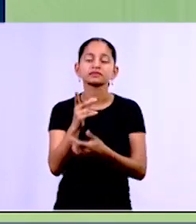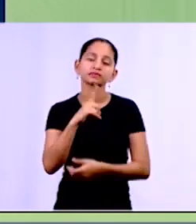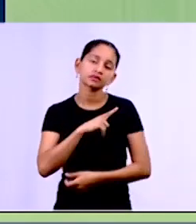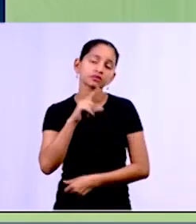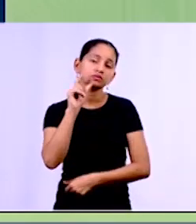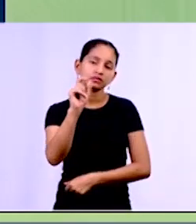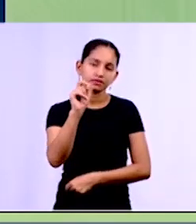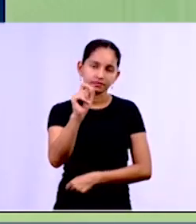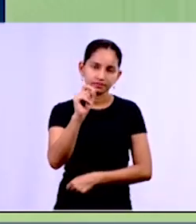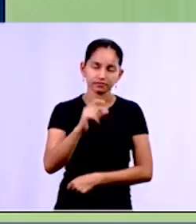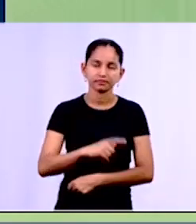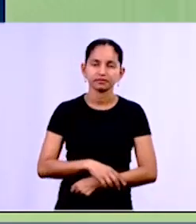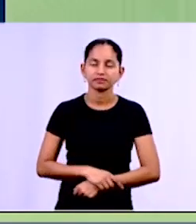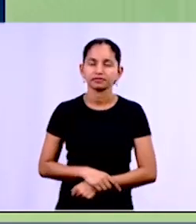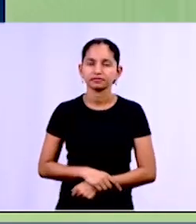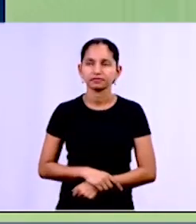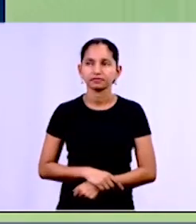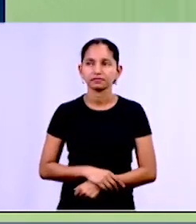estão